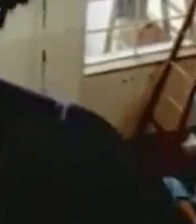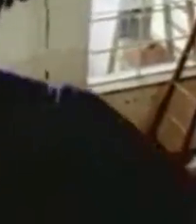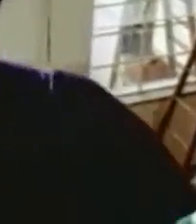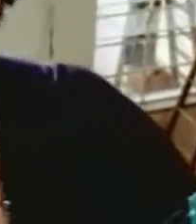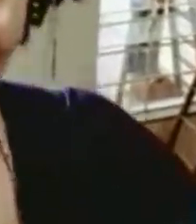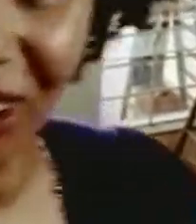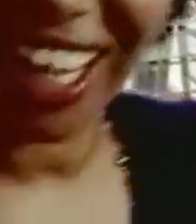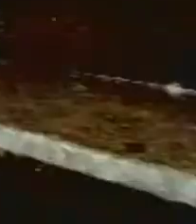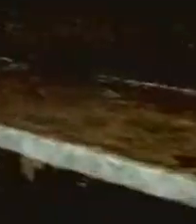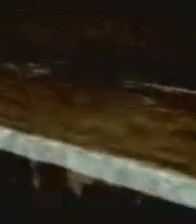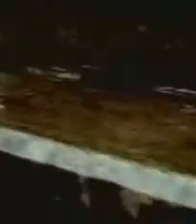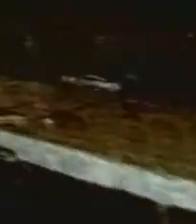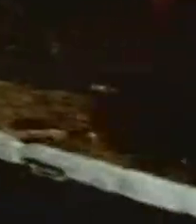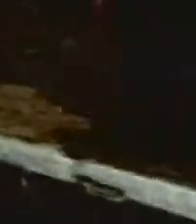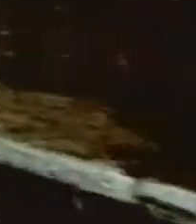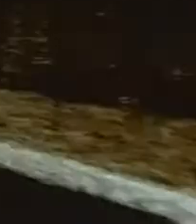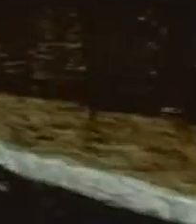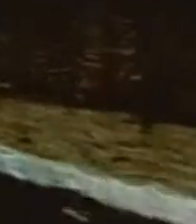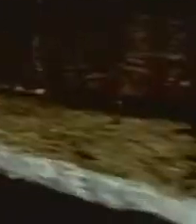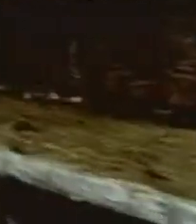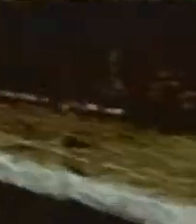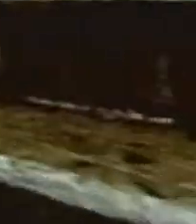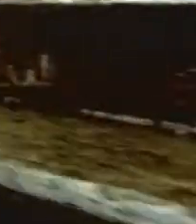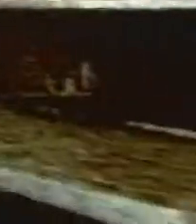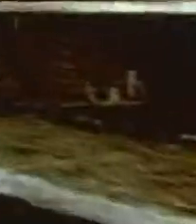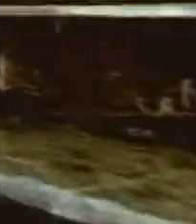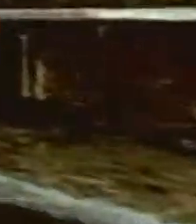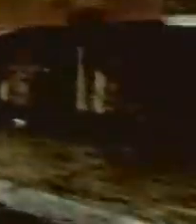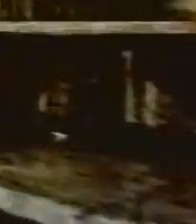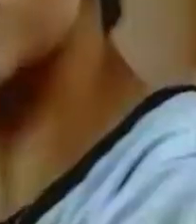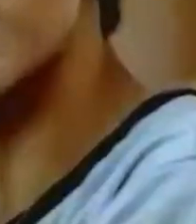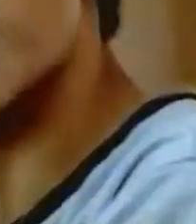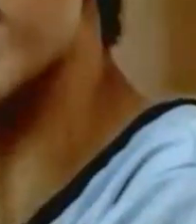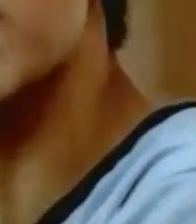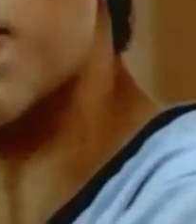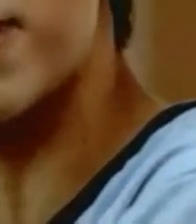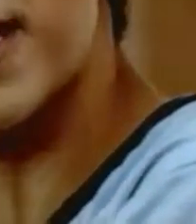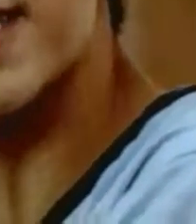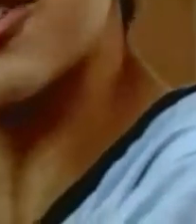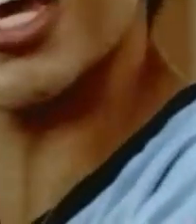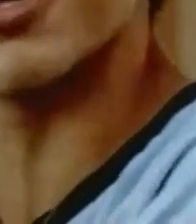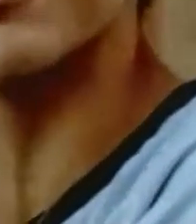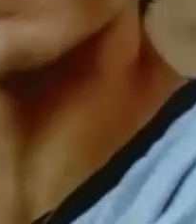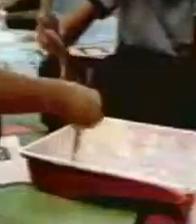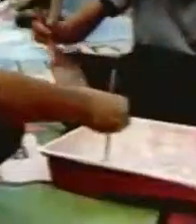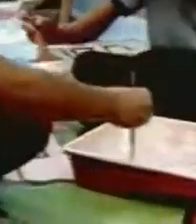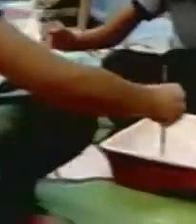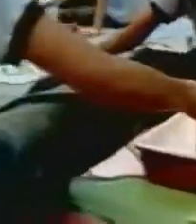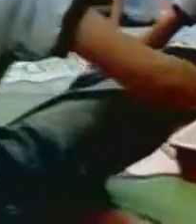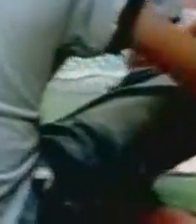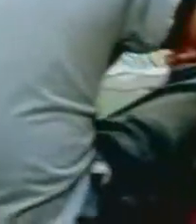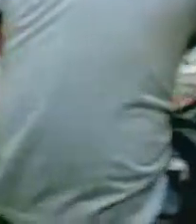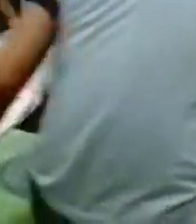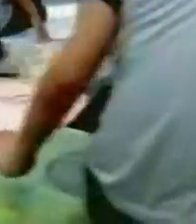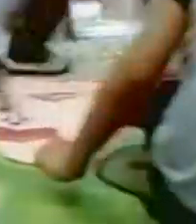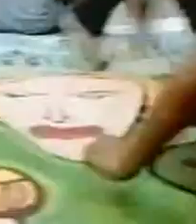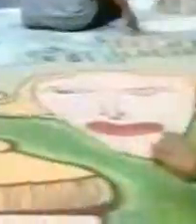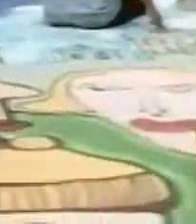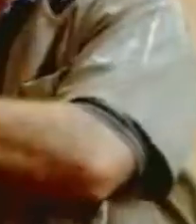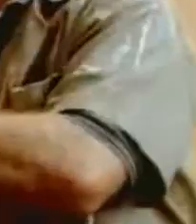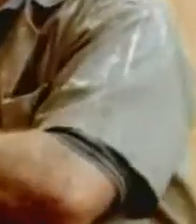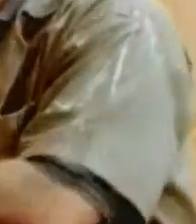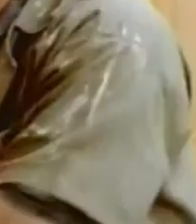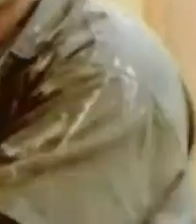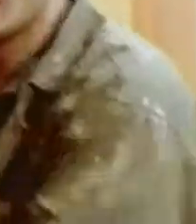dinheiro direto para a escola. A equipe discute qual a comunidade a melhor maneira de aplicar esse dinheiro. E para as escolas melhorarem